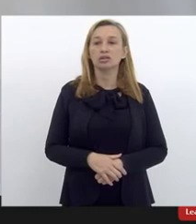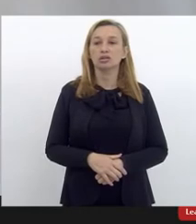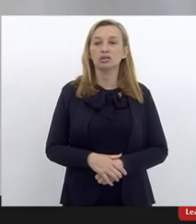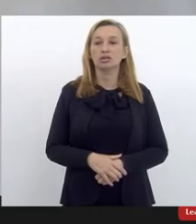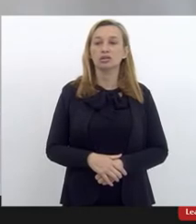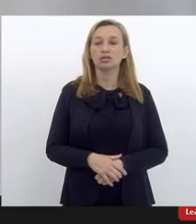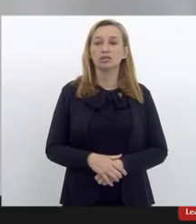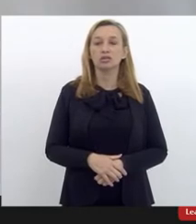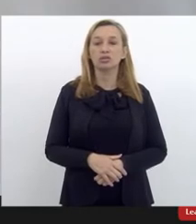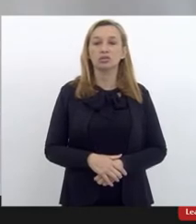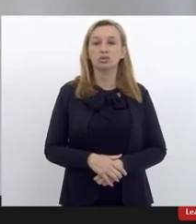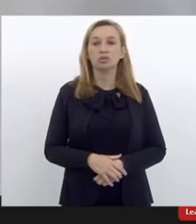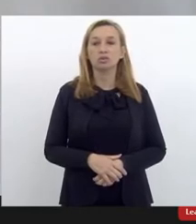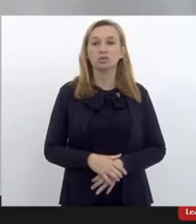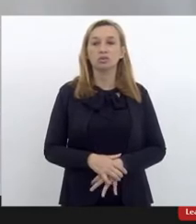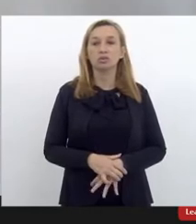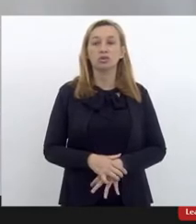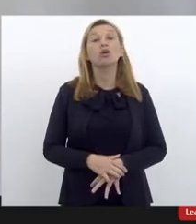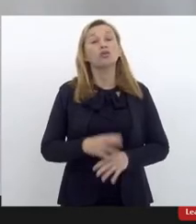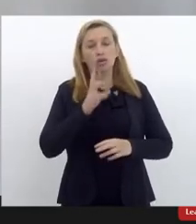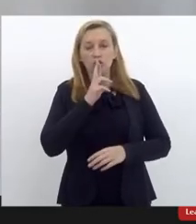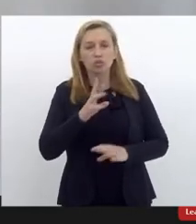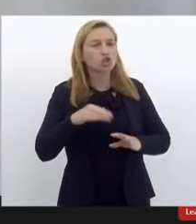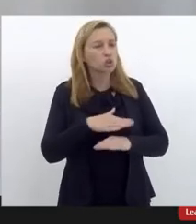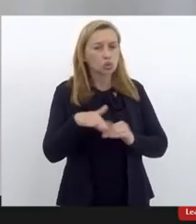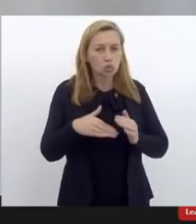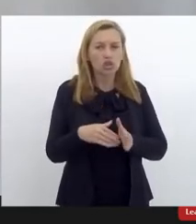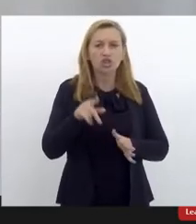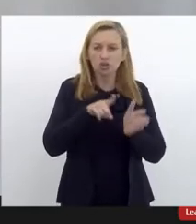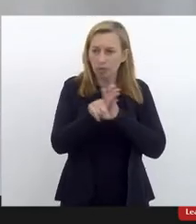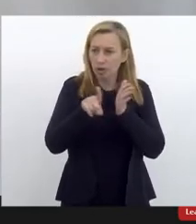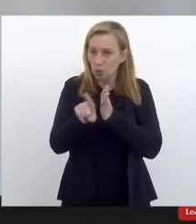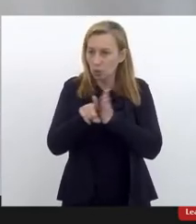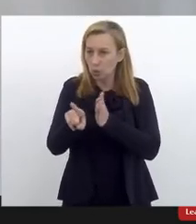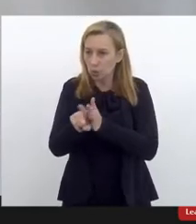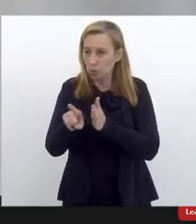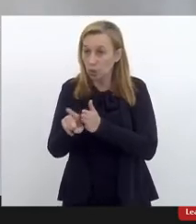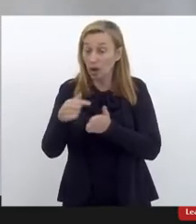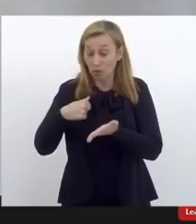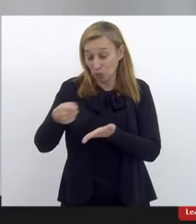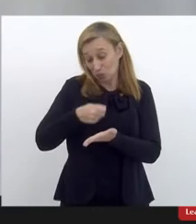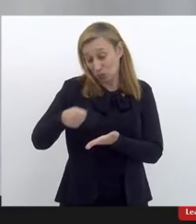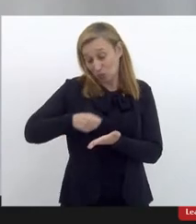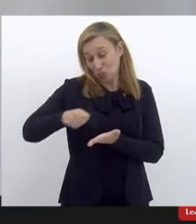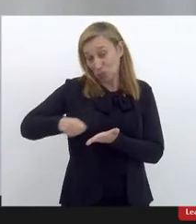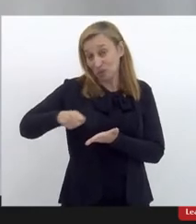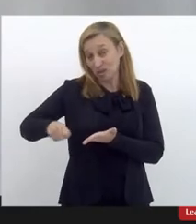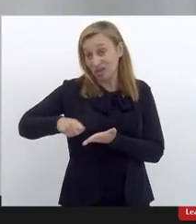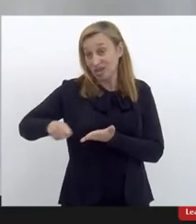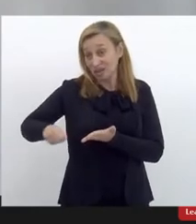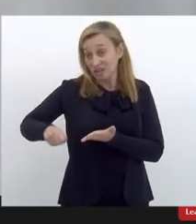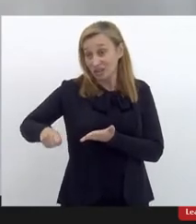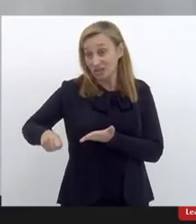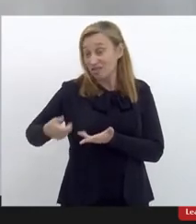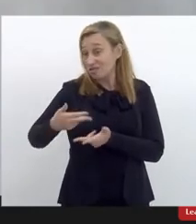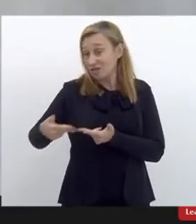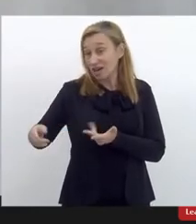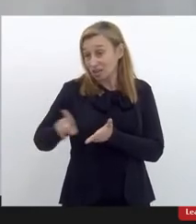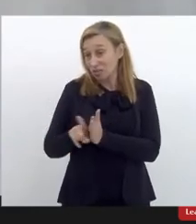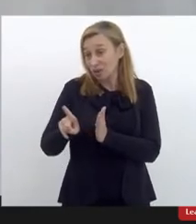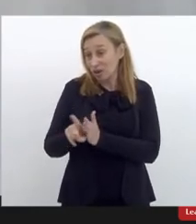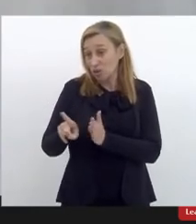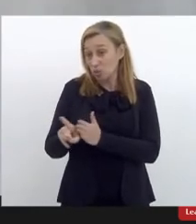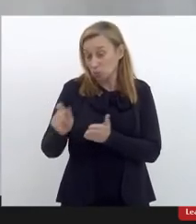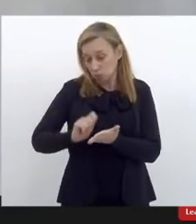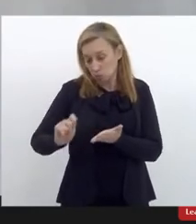Eu só acho que a gente... Vou responder todas as perguntas que foram feitas, são muitas, estou tentando anotar aqui para... São muitos os questionamentos, a gente está